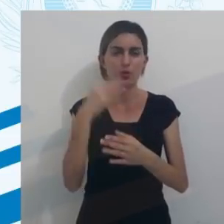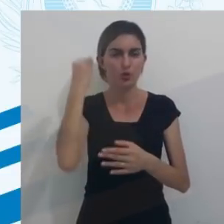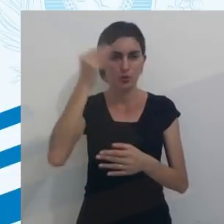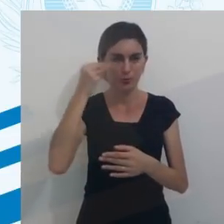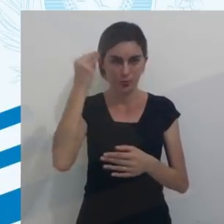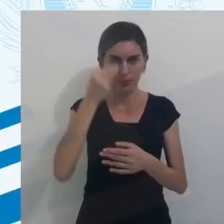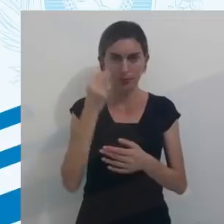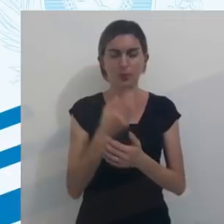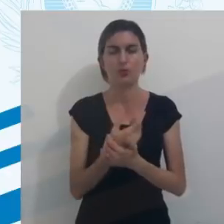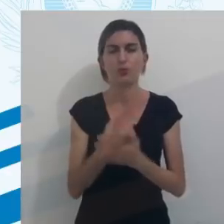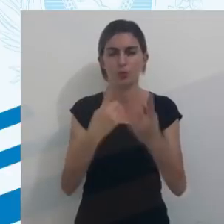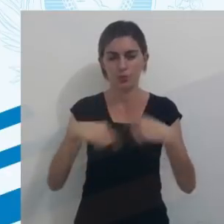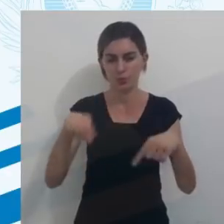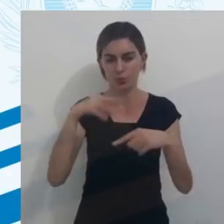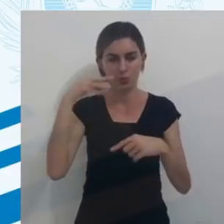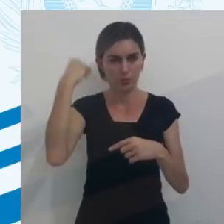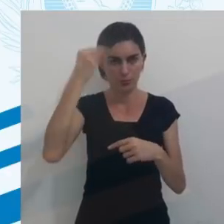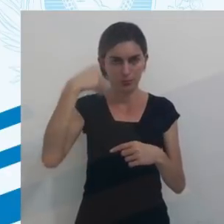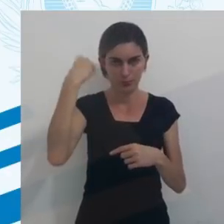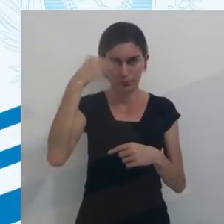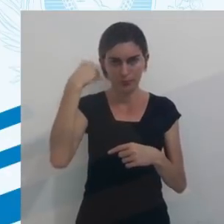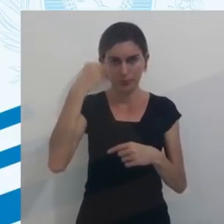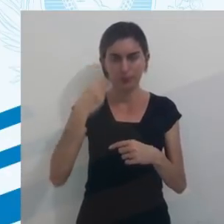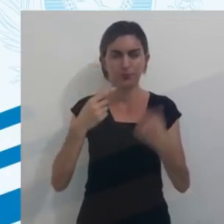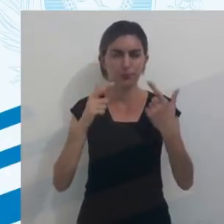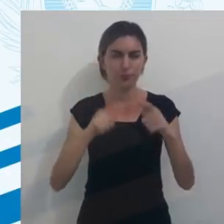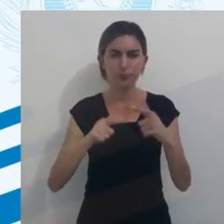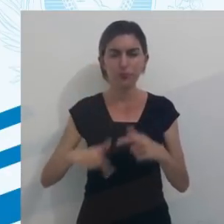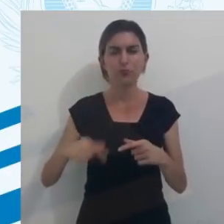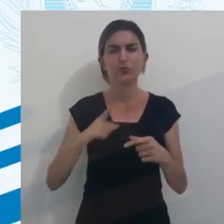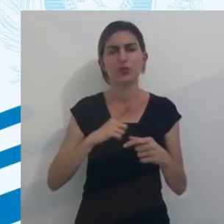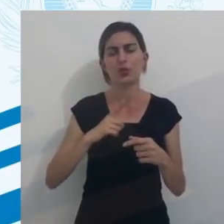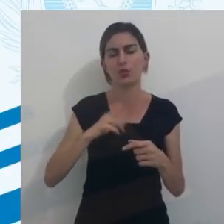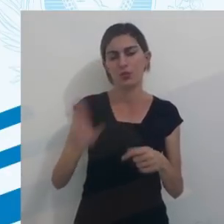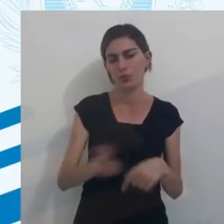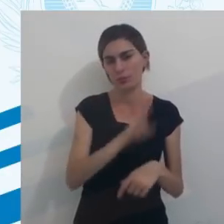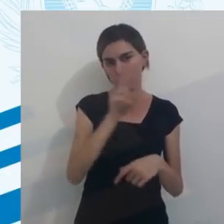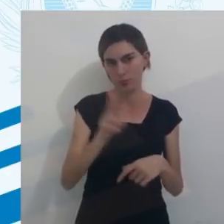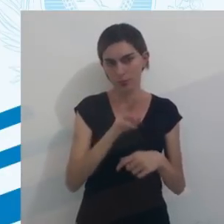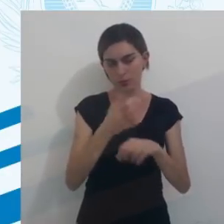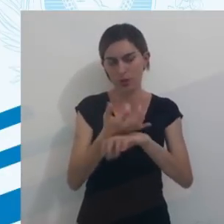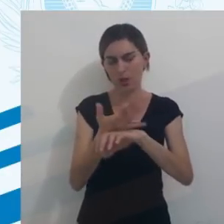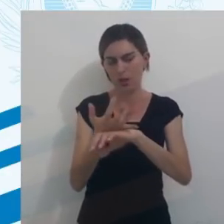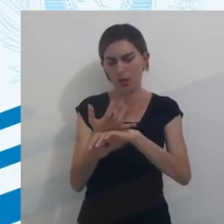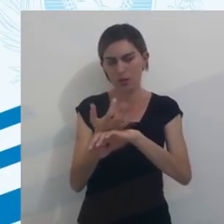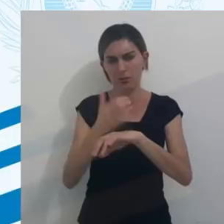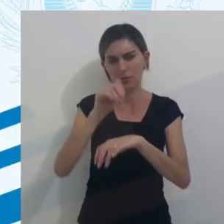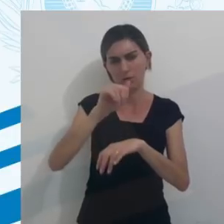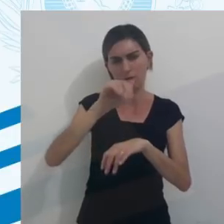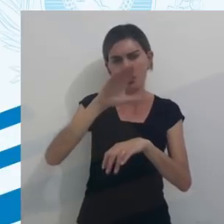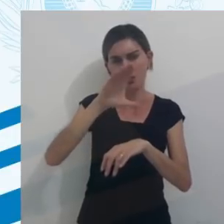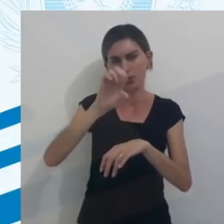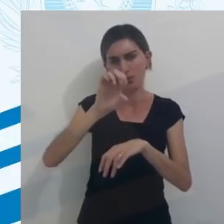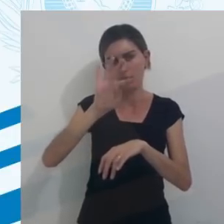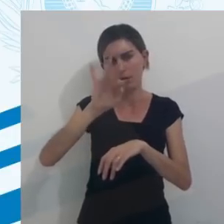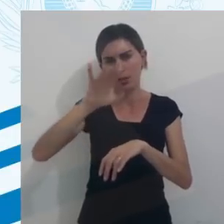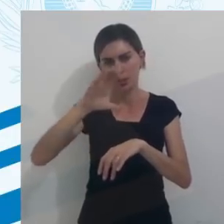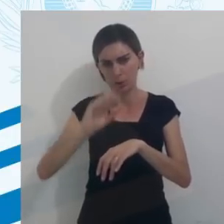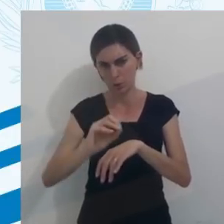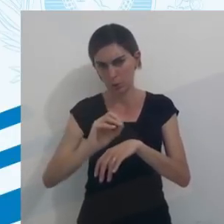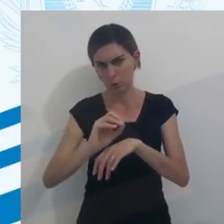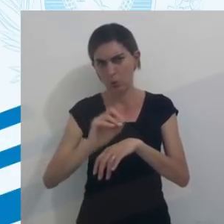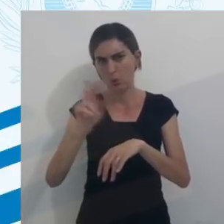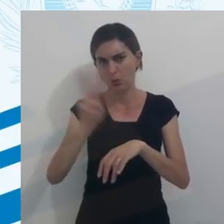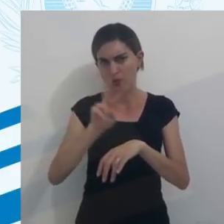experimento. O nosso experimento onde nós iremos utilizar o ácido acético aquoso, que